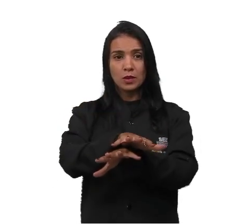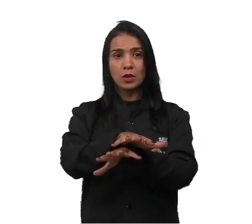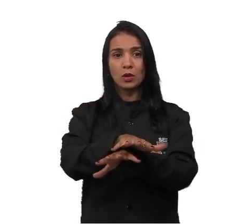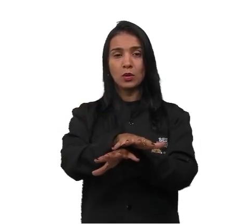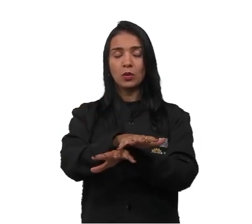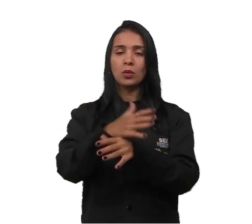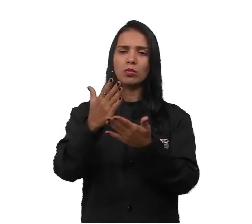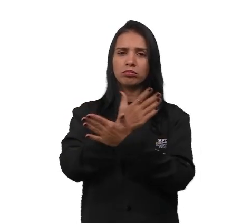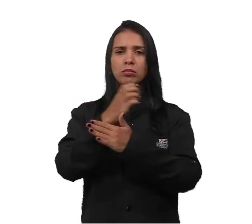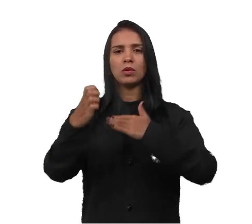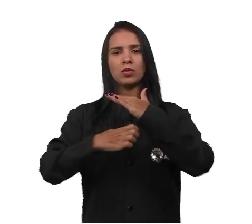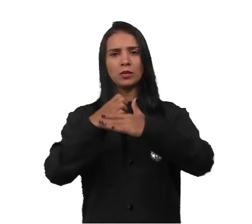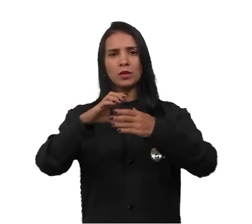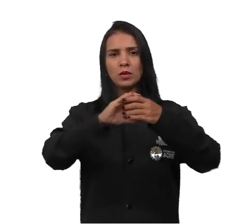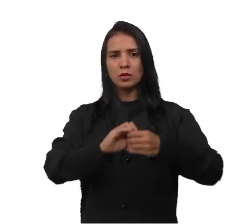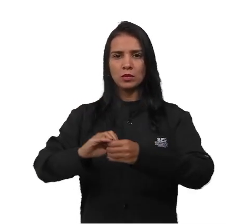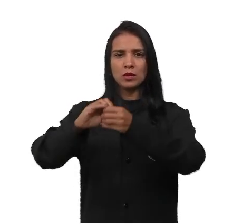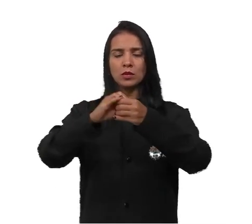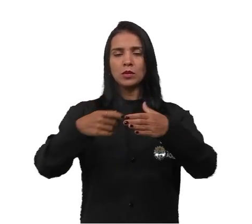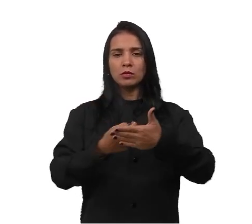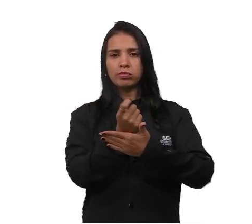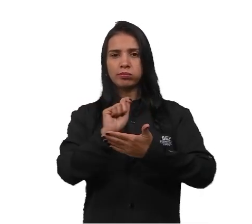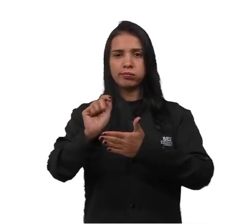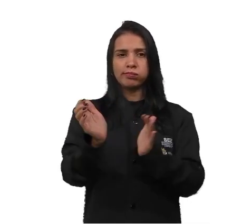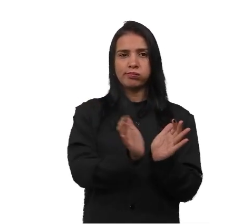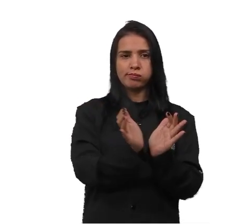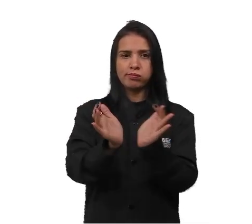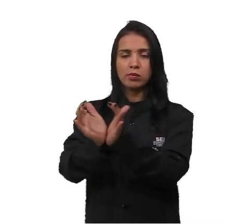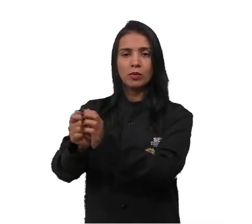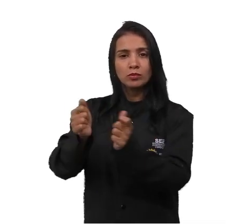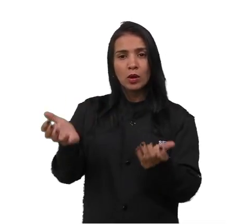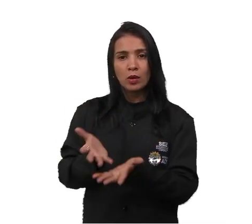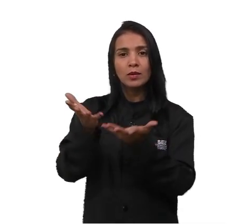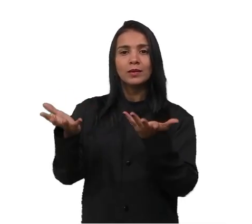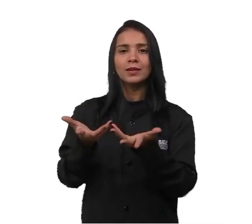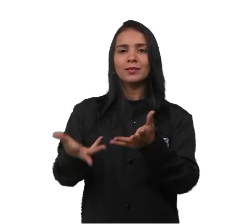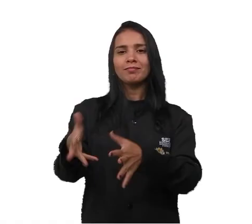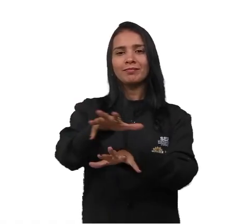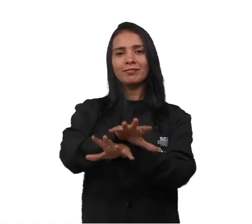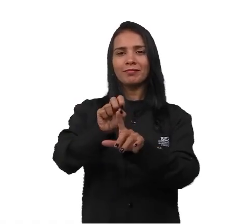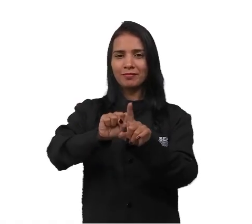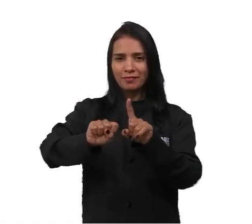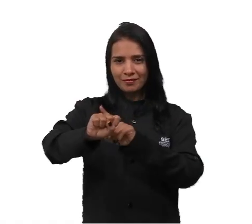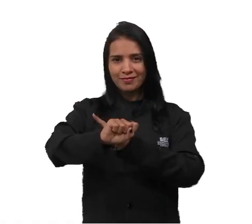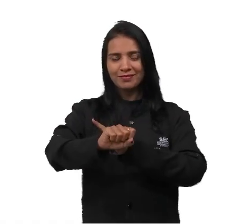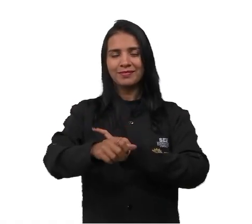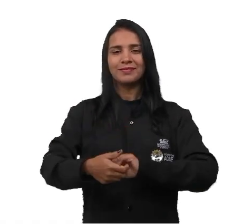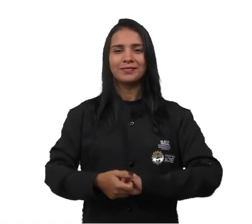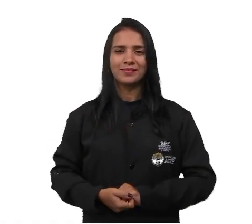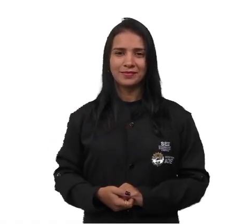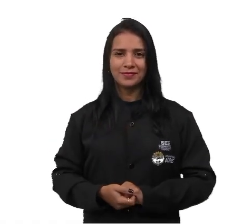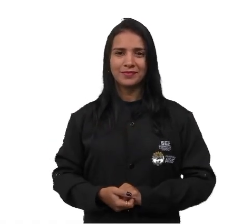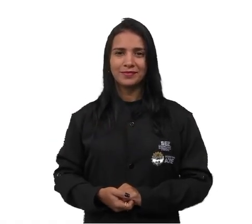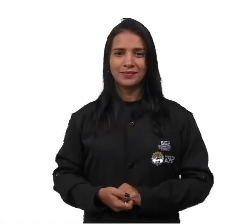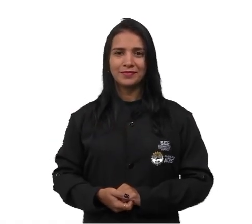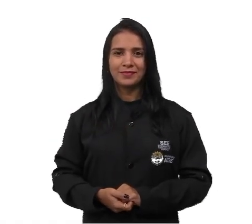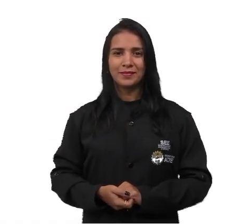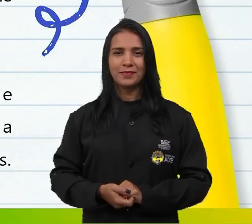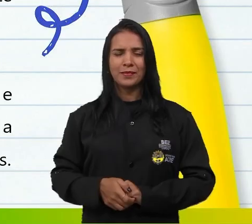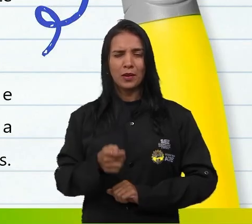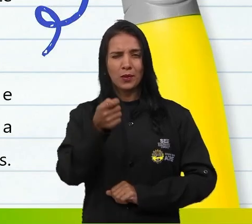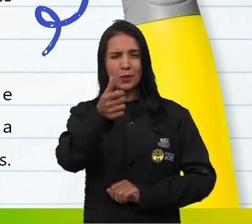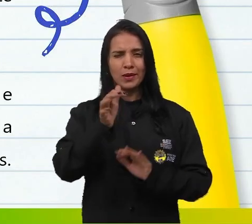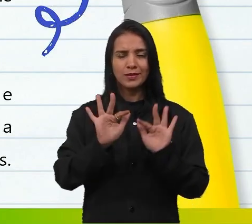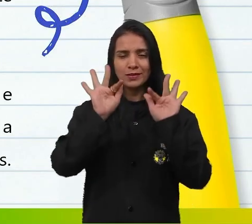e associações comunitárias promovendo inclusão social. E para finalizar a